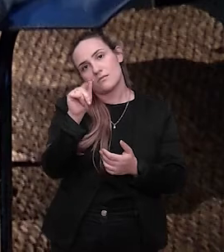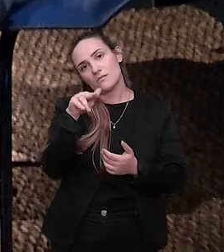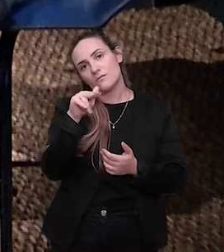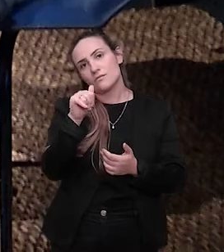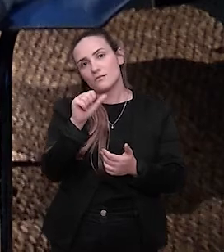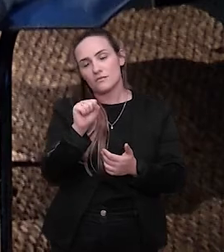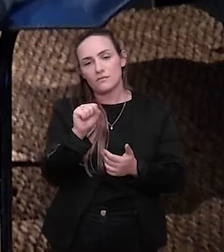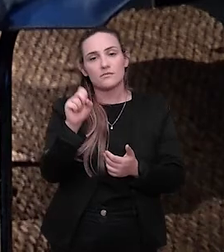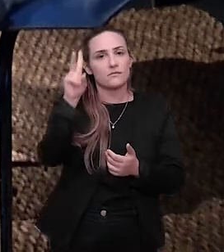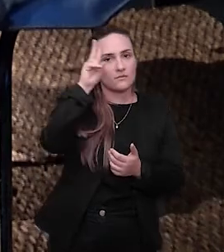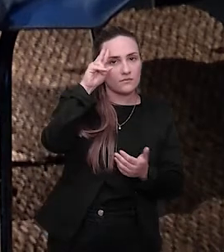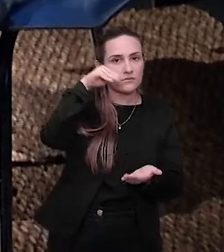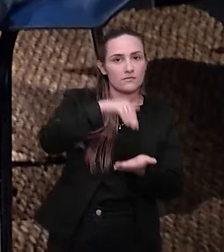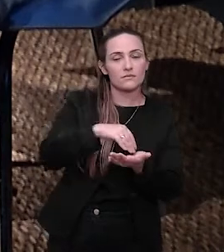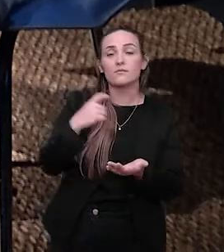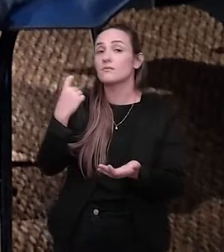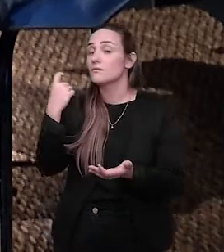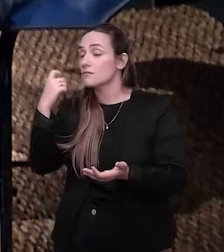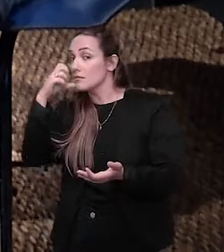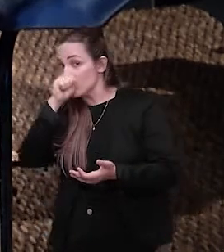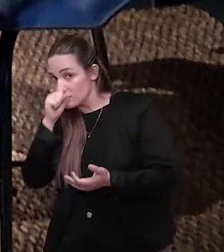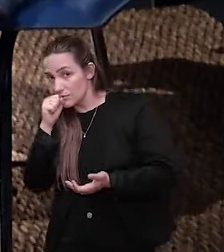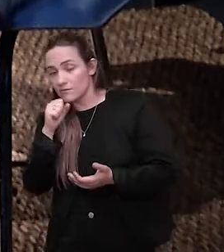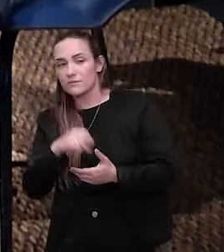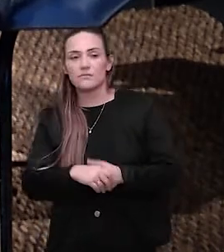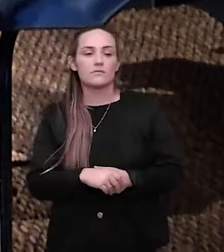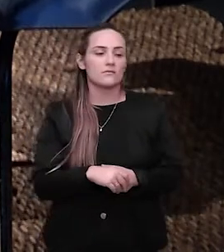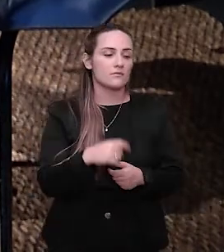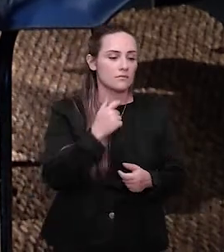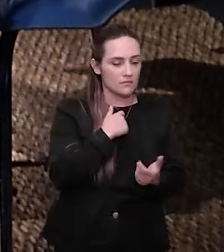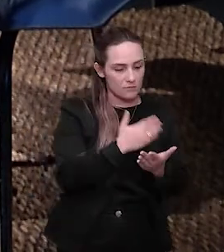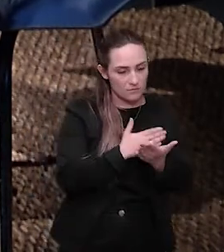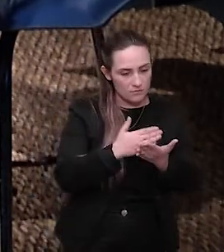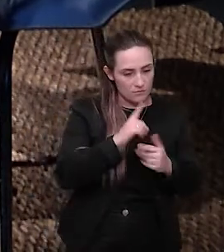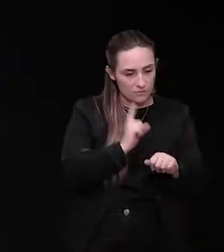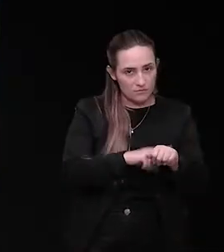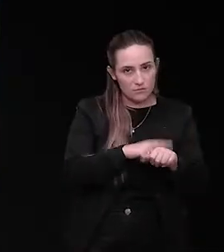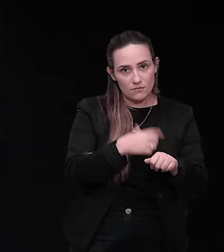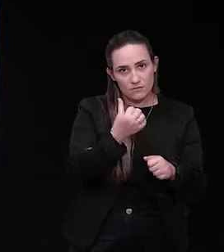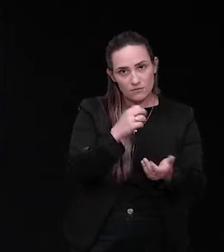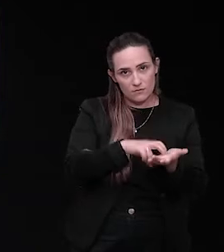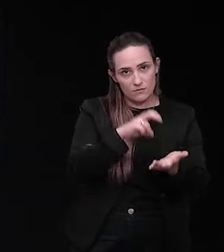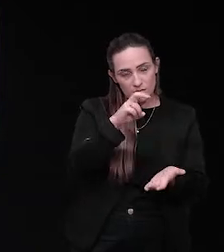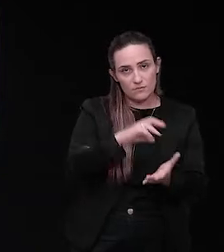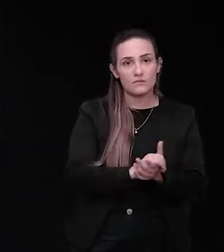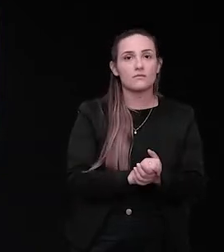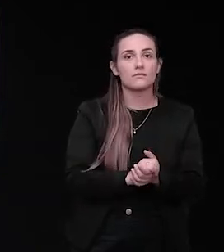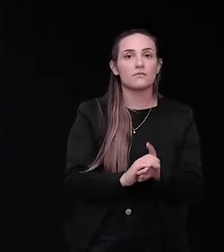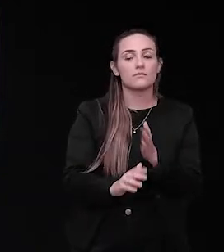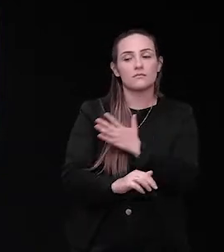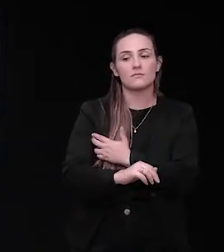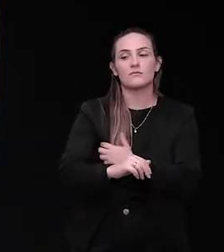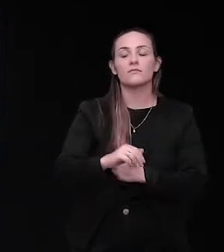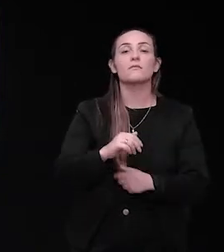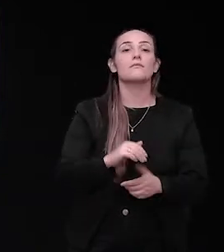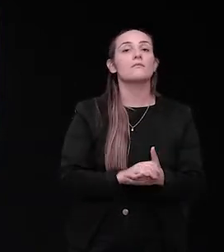Todo dia eu lia 100 páginas. Se obrigava... De segunda a sábado. Era a minha rotina. Eu começava às 6 horas da manhã e ia para